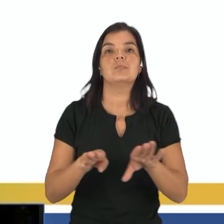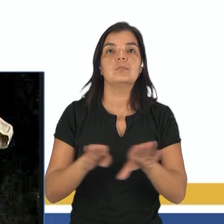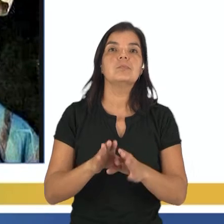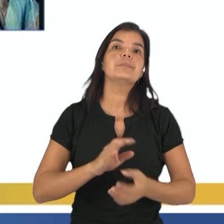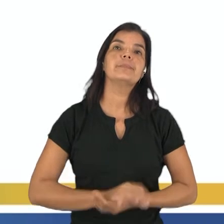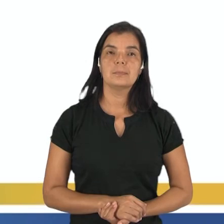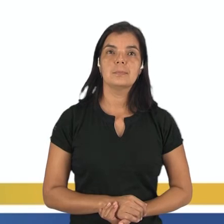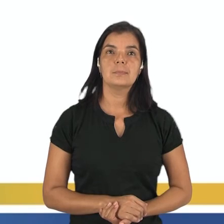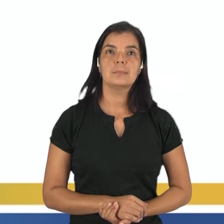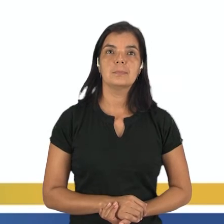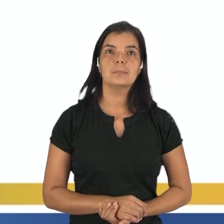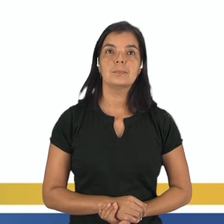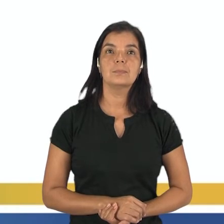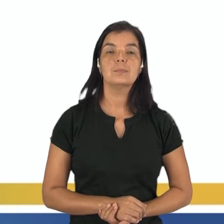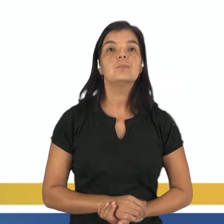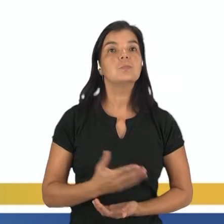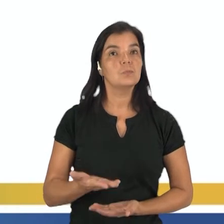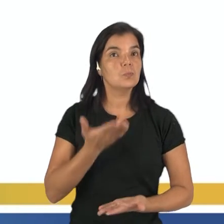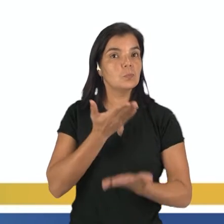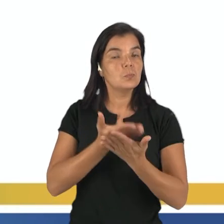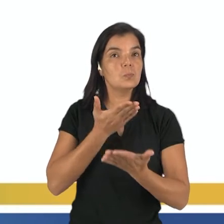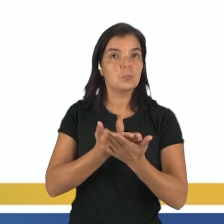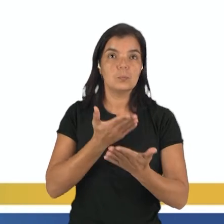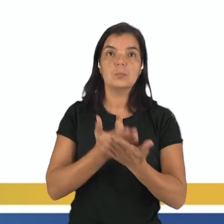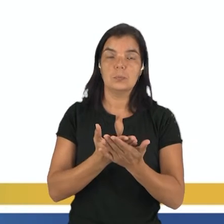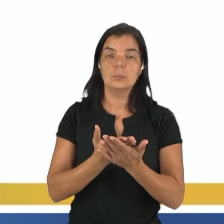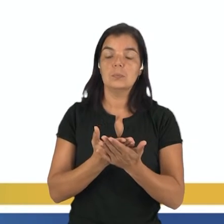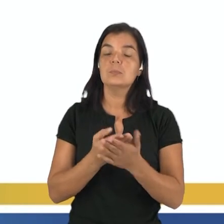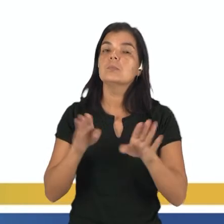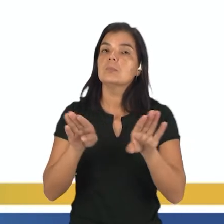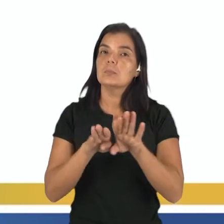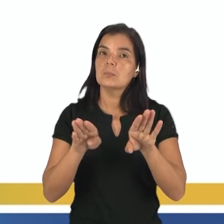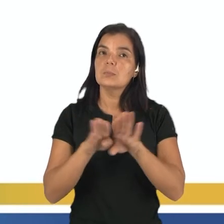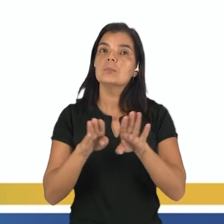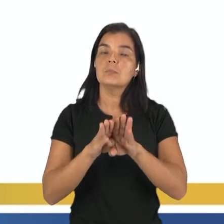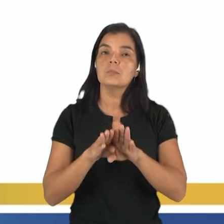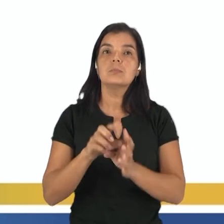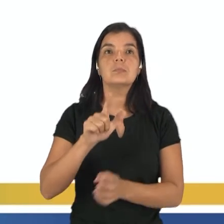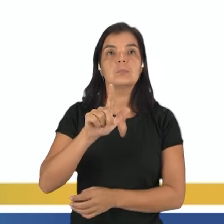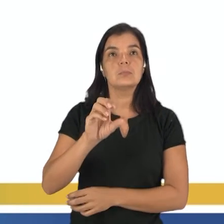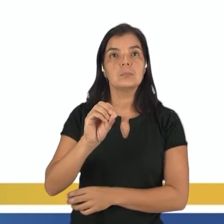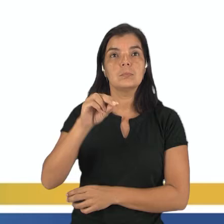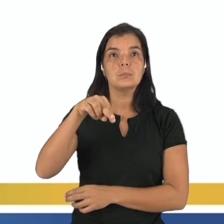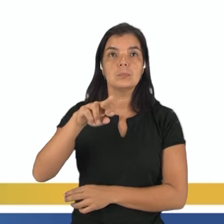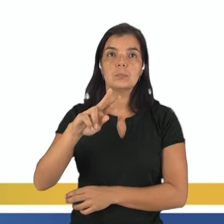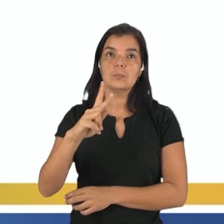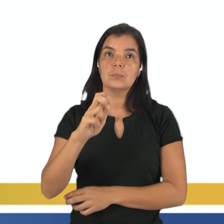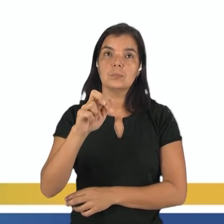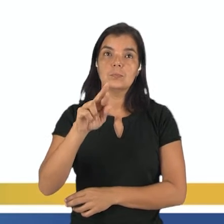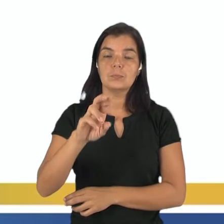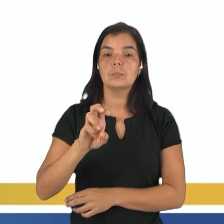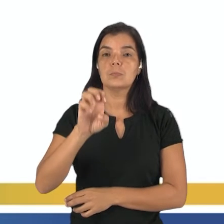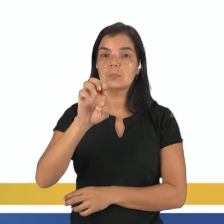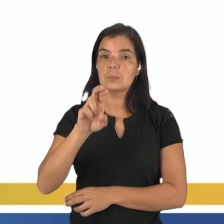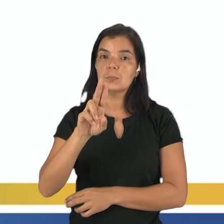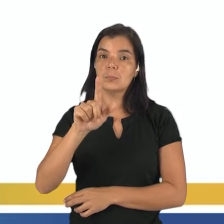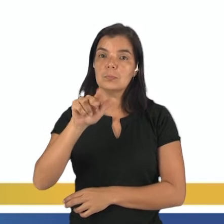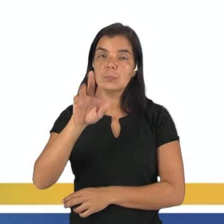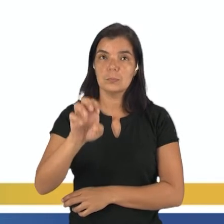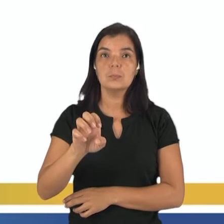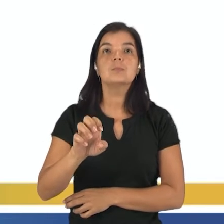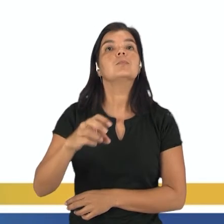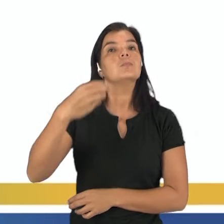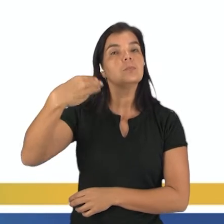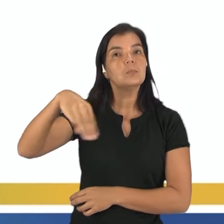ok? Um grande estudioso desses sólidos geométricos, pessoal, foi Leonhard Euler. Ele foi um matemático suíço